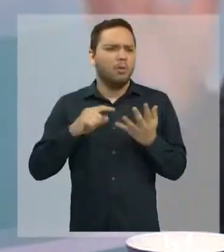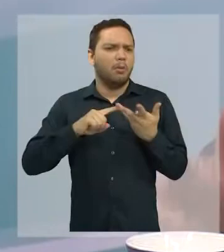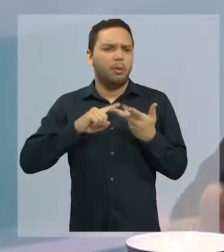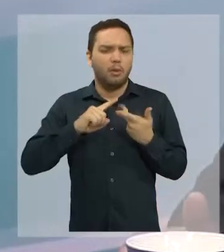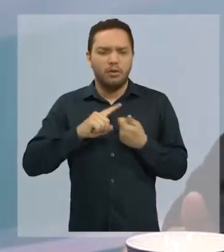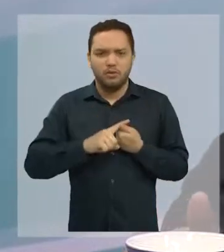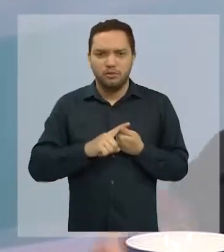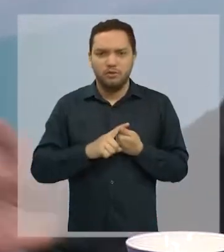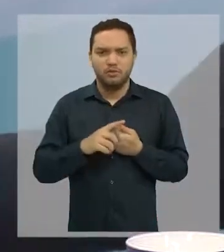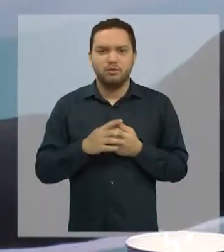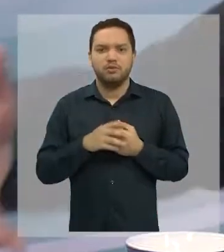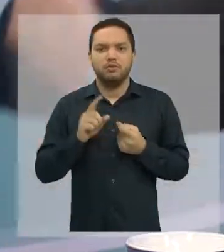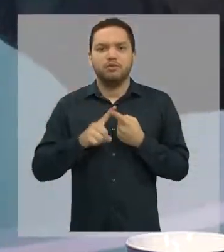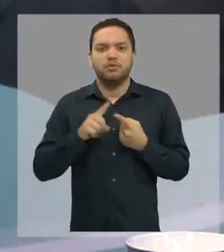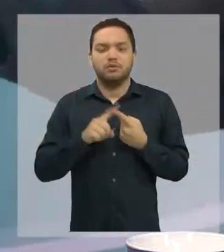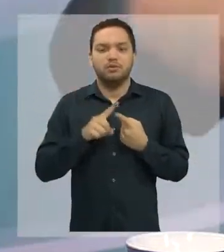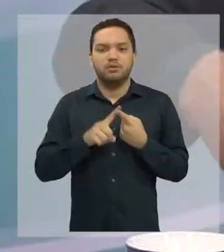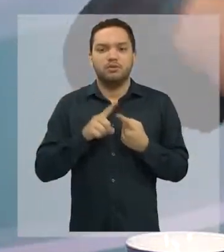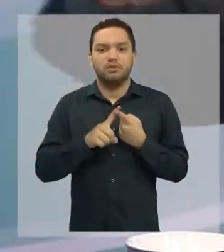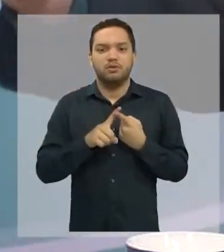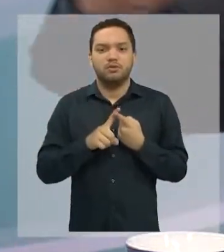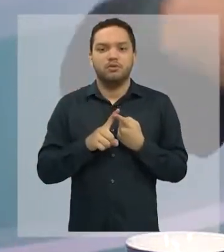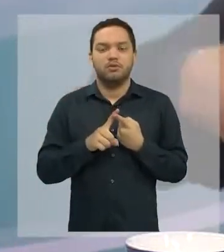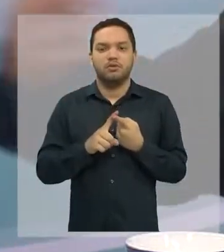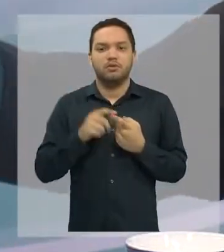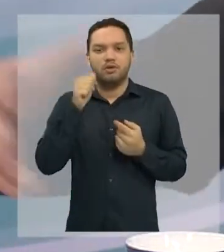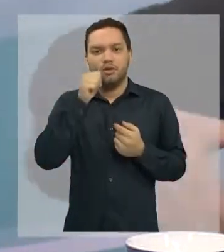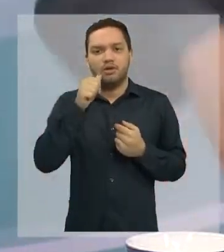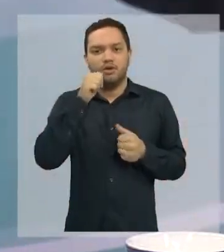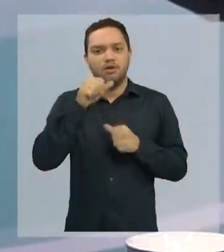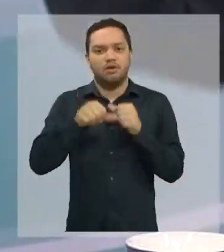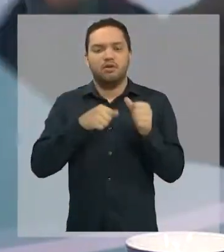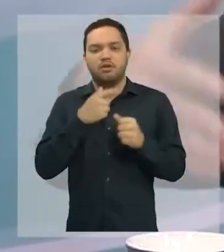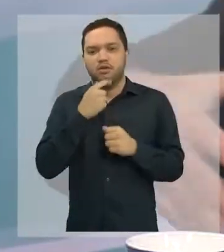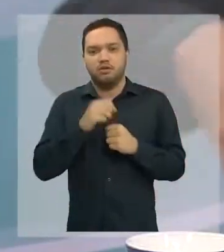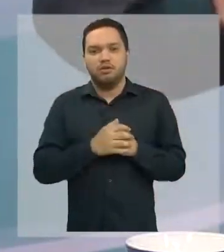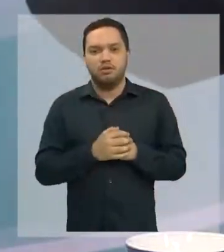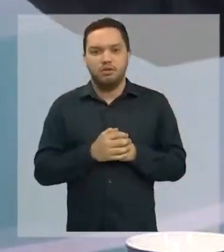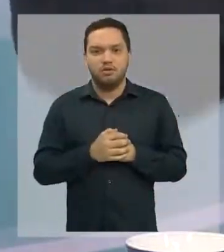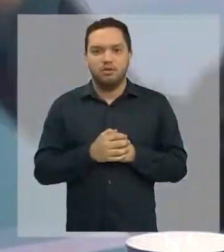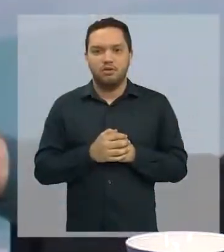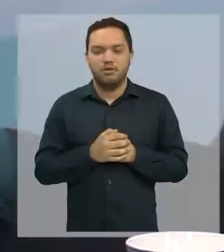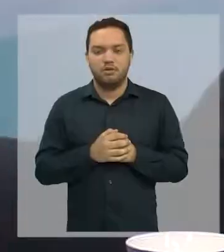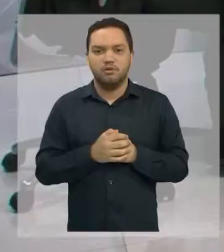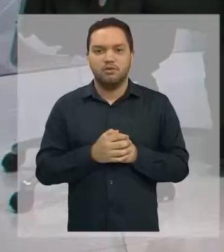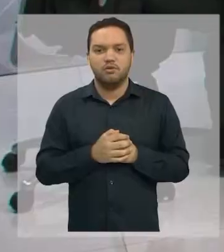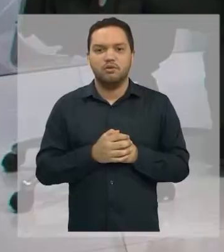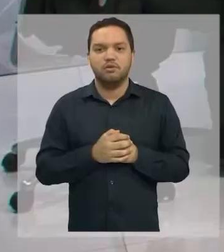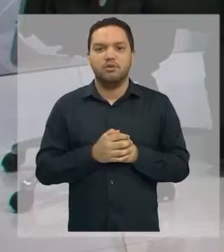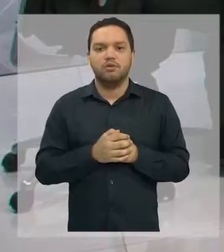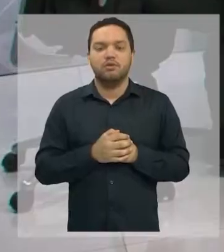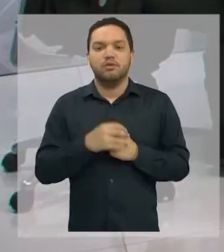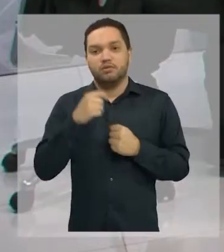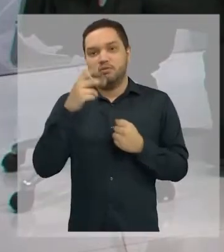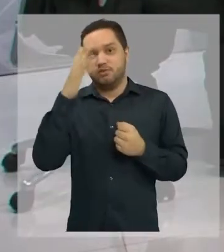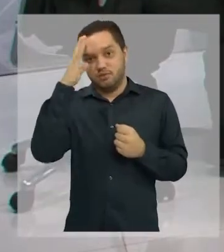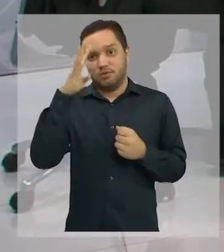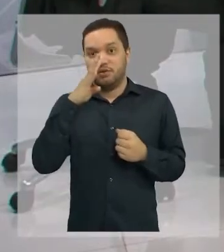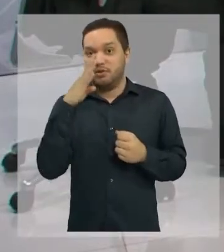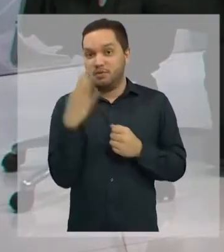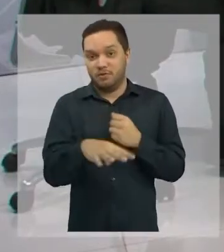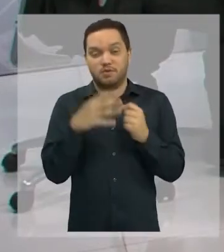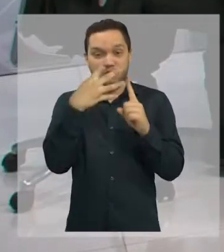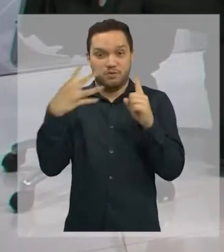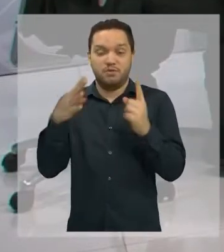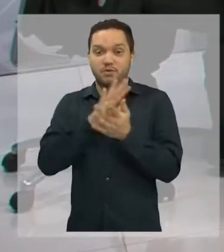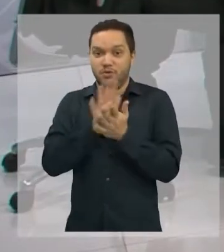cara, aquela cantora que era um homem, agora é uma mulher, ele foi considerada a cantora do ano no Brasil. Cuidado para você não ser acusado não,